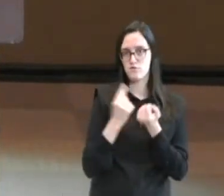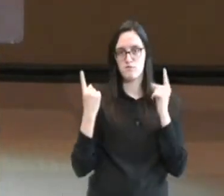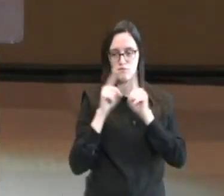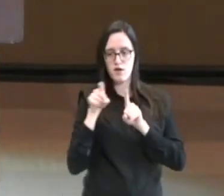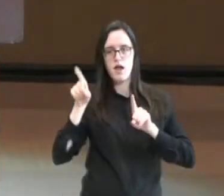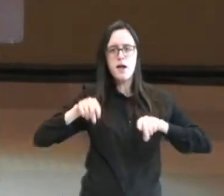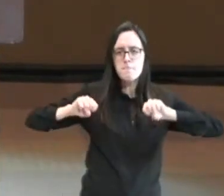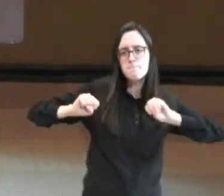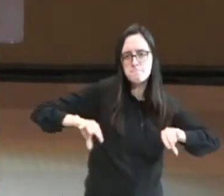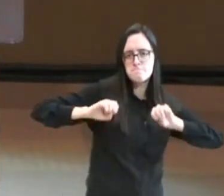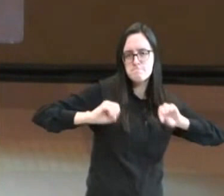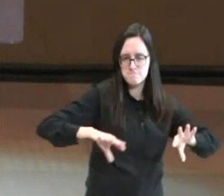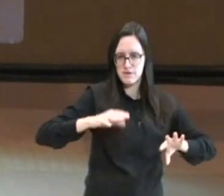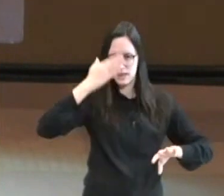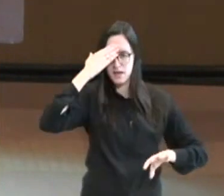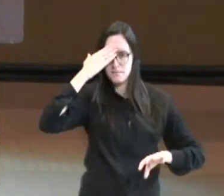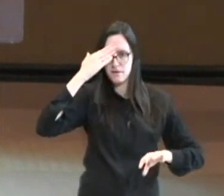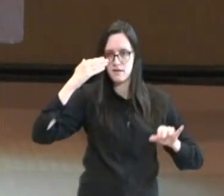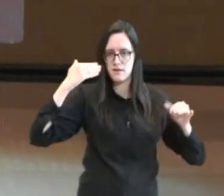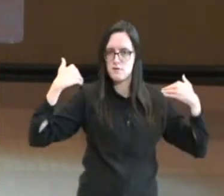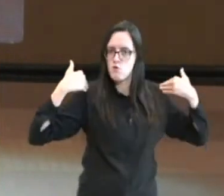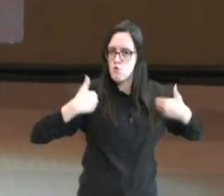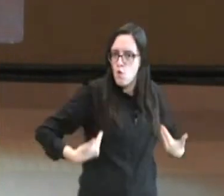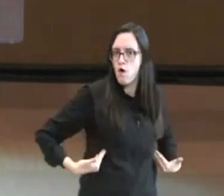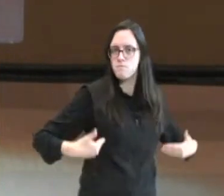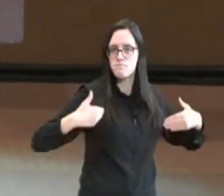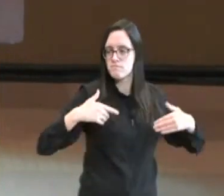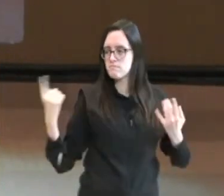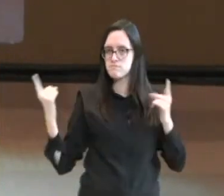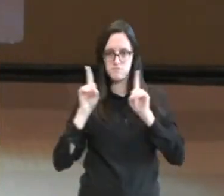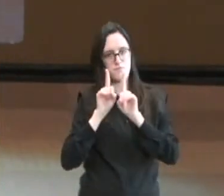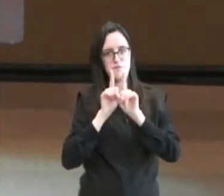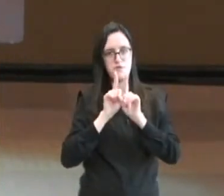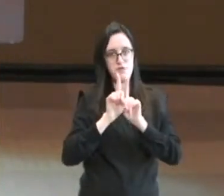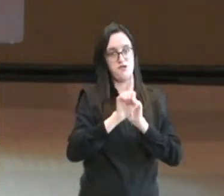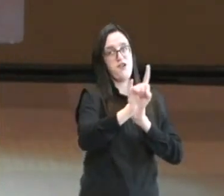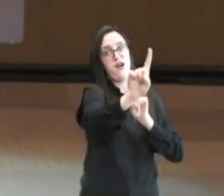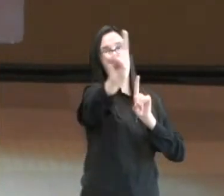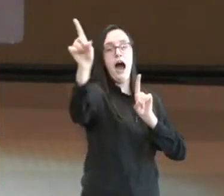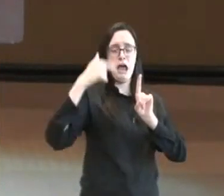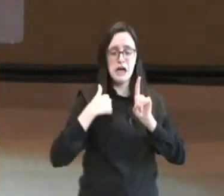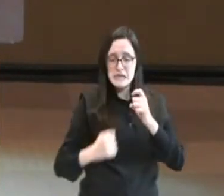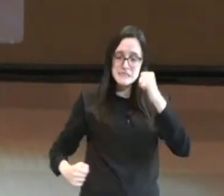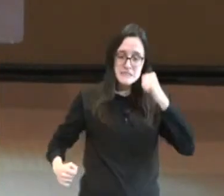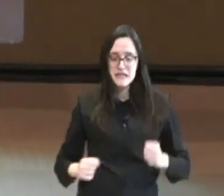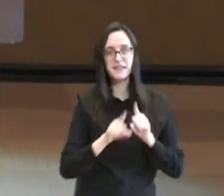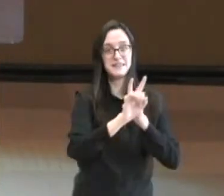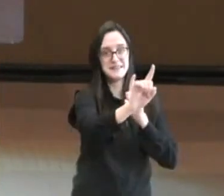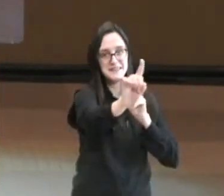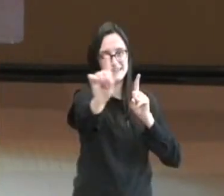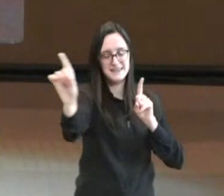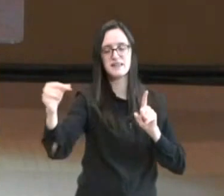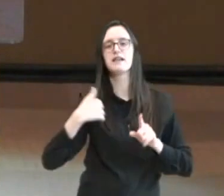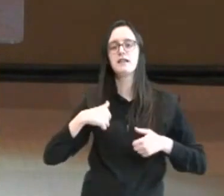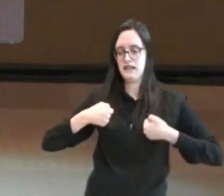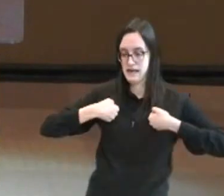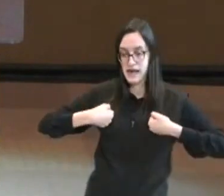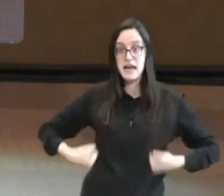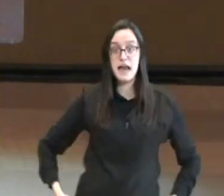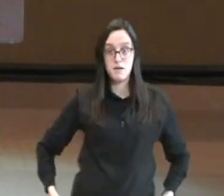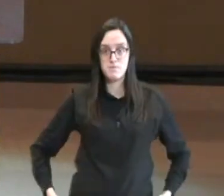personal trainer. Aí já pensaram, né? Ela estava numa ponta, eu estava começando ainda. E eu tinha na camiseta